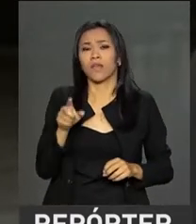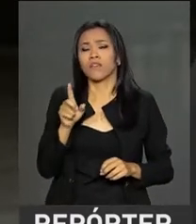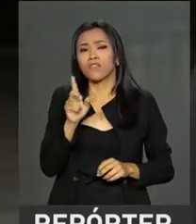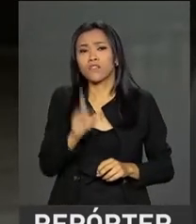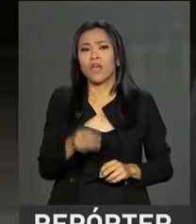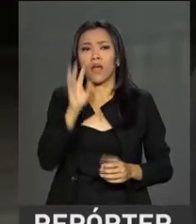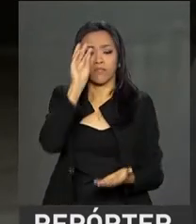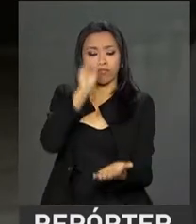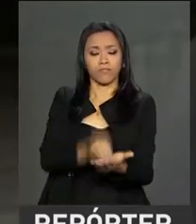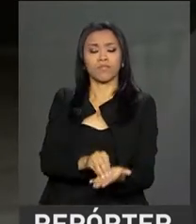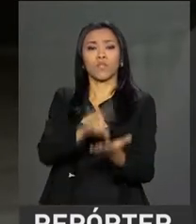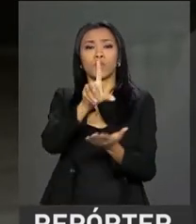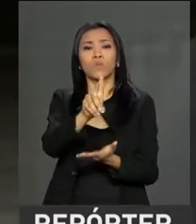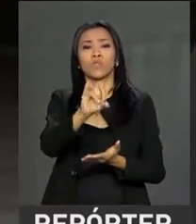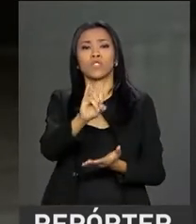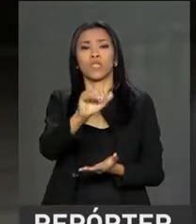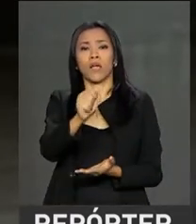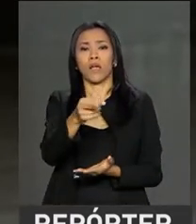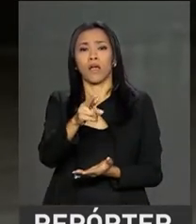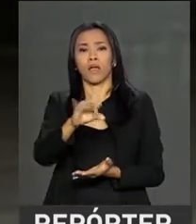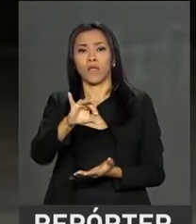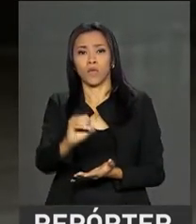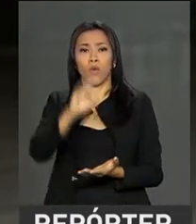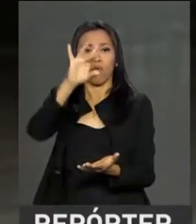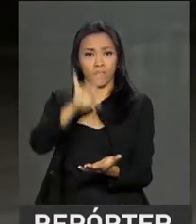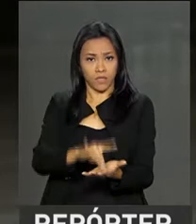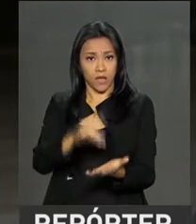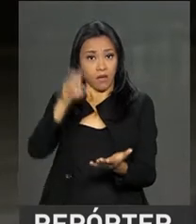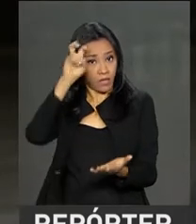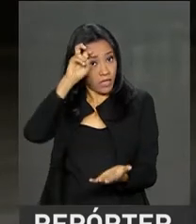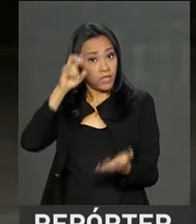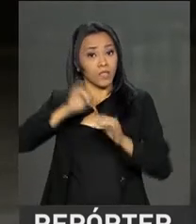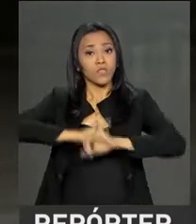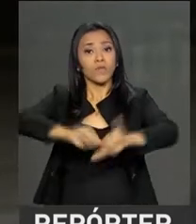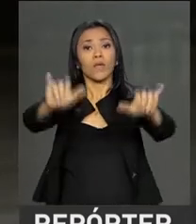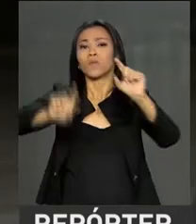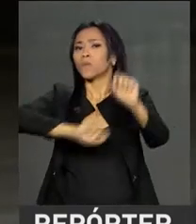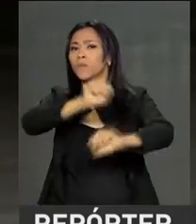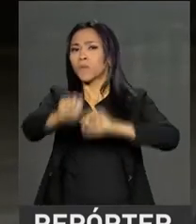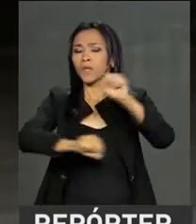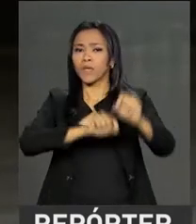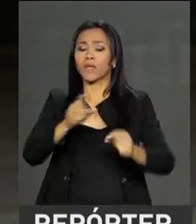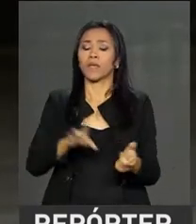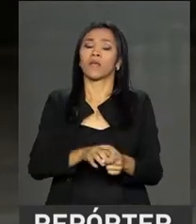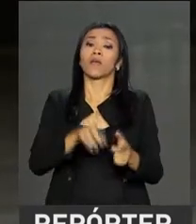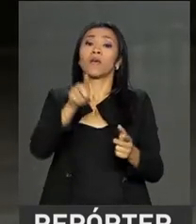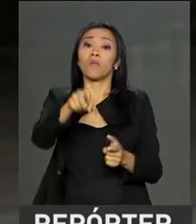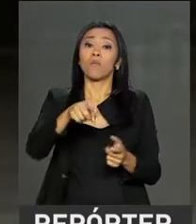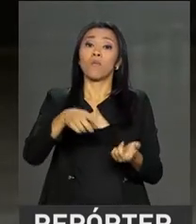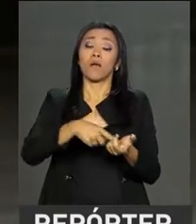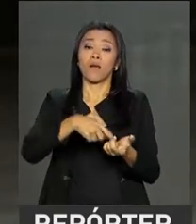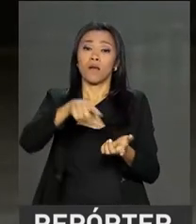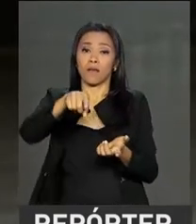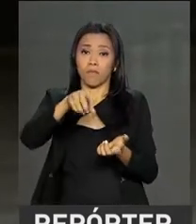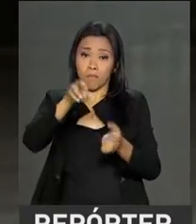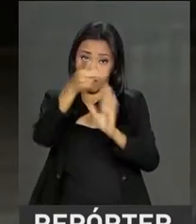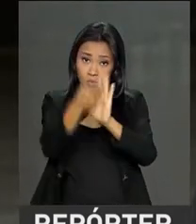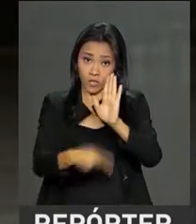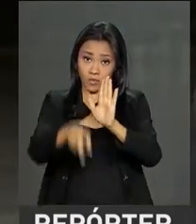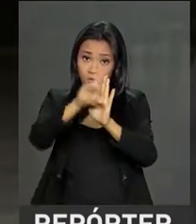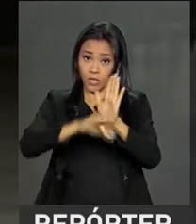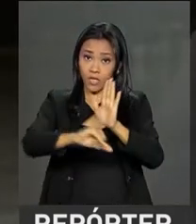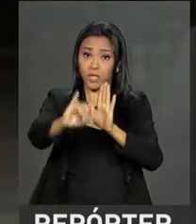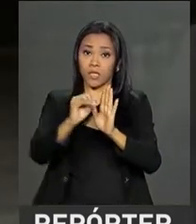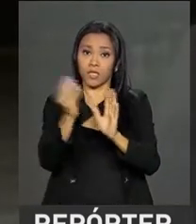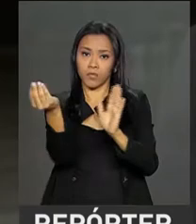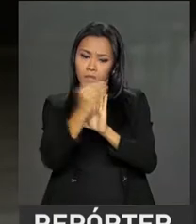publicada no diário oficial da união desta quinta feira a sanção do projeto de lei que redefine as metas